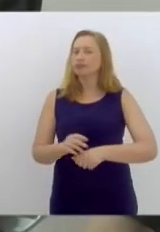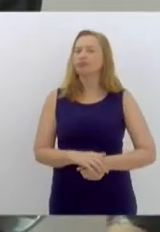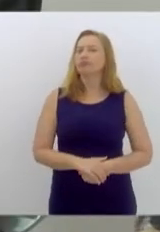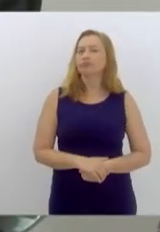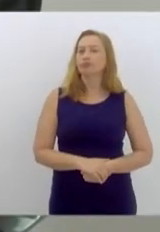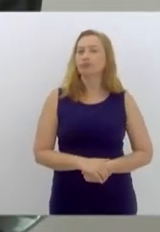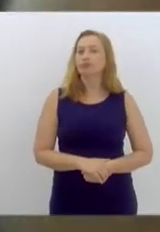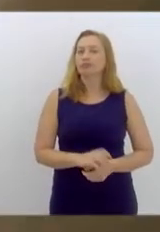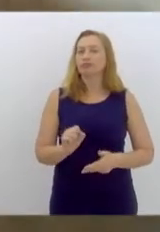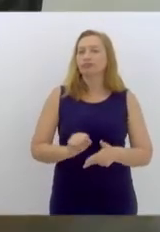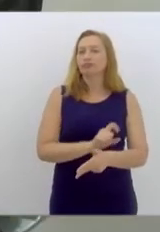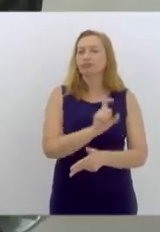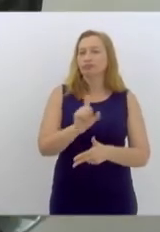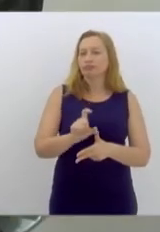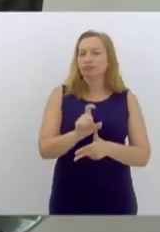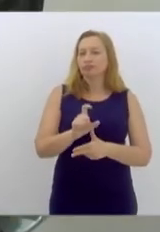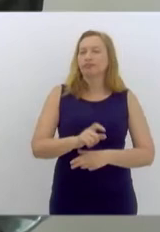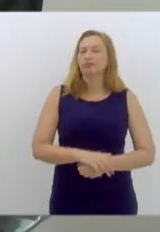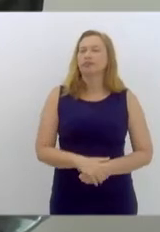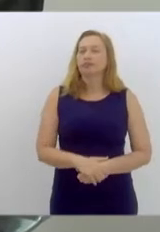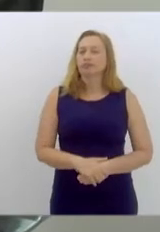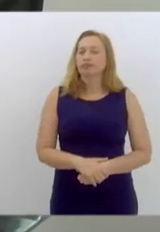foi encaminhado pelo Executivo.